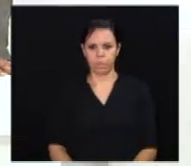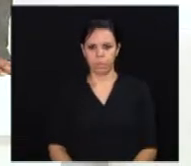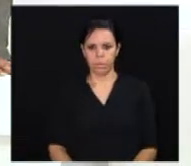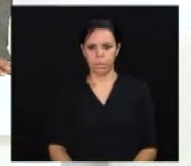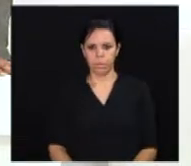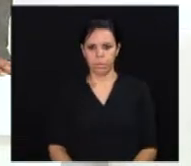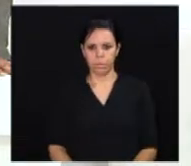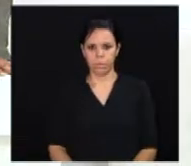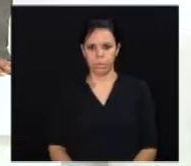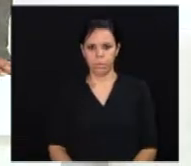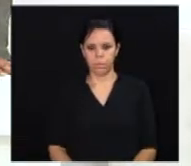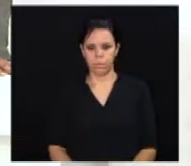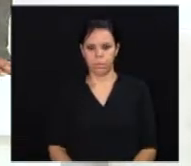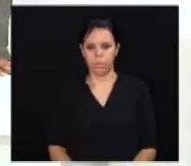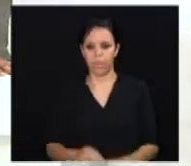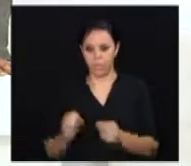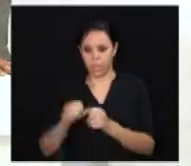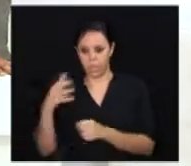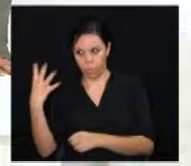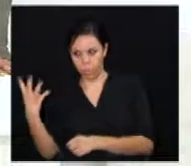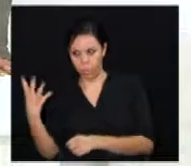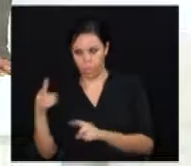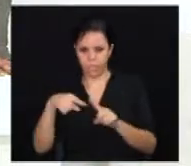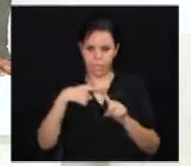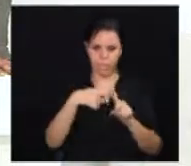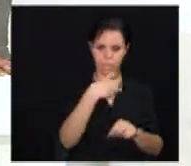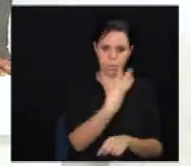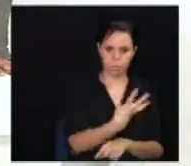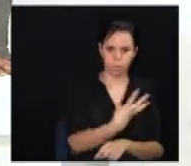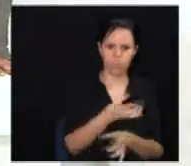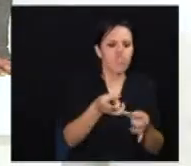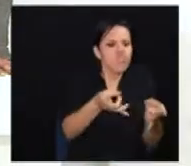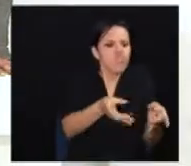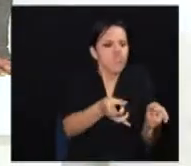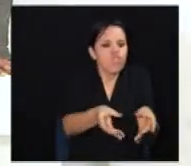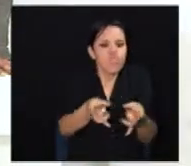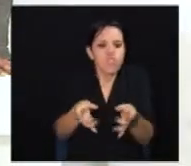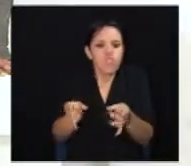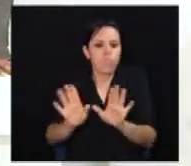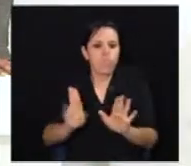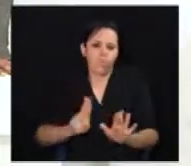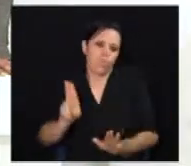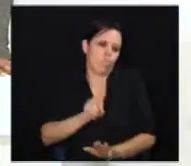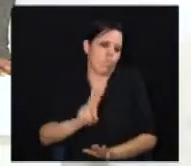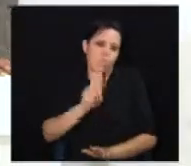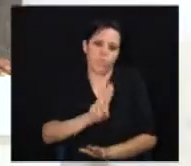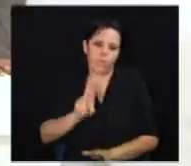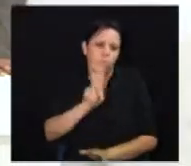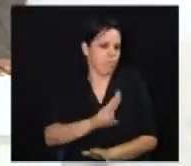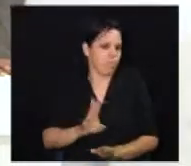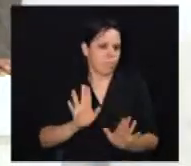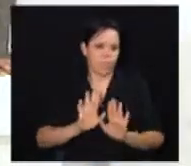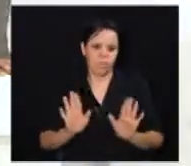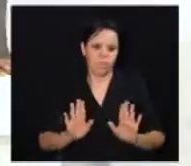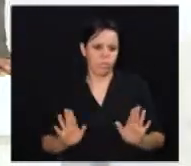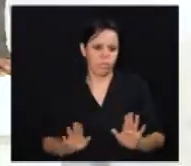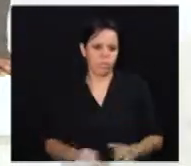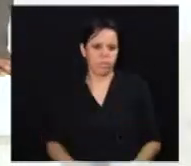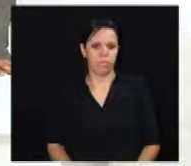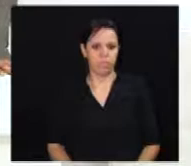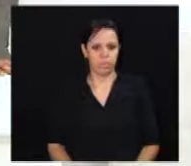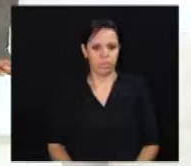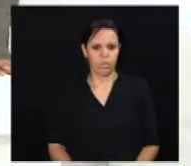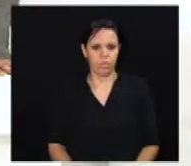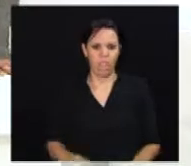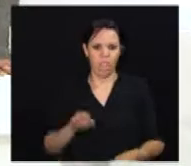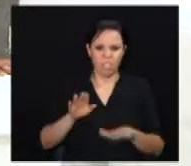E a gente vai fazer mais 4. E essa massa que sobrou? Essa massa que sobrou a gente acaba não utilizando. Não utiliza. Acaba não utilizando porque ela fica